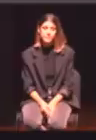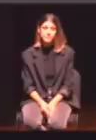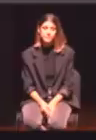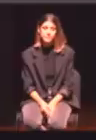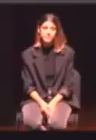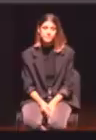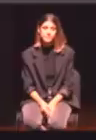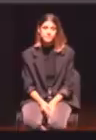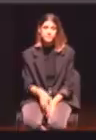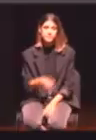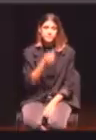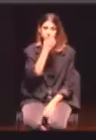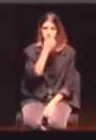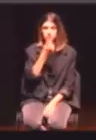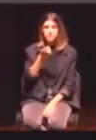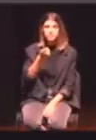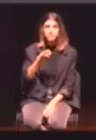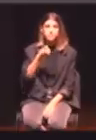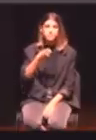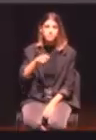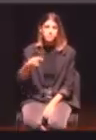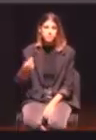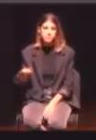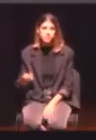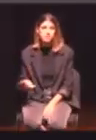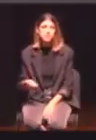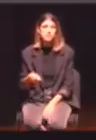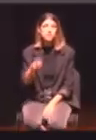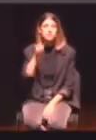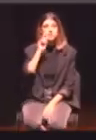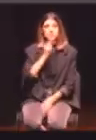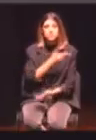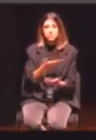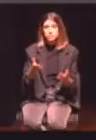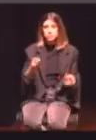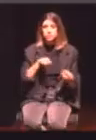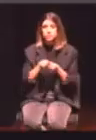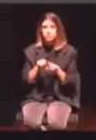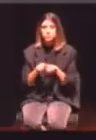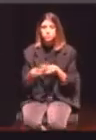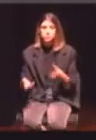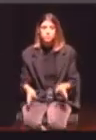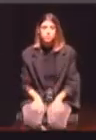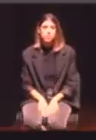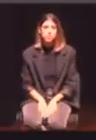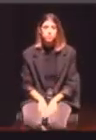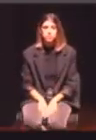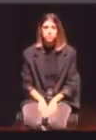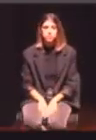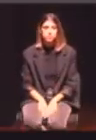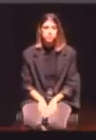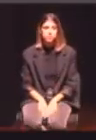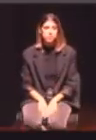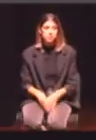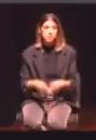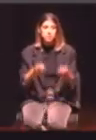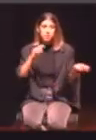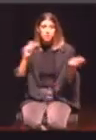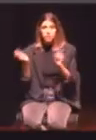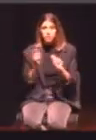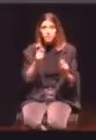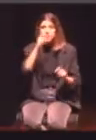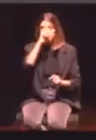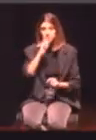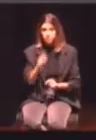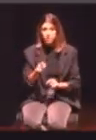Obrigada, Sr. Presidente, Srs. Secretários, Srs. Vereadores e Srs. Deputados. Saudamos a realização deste debate, recordando